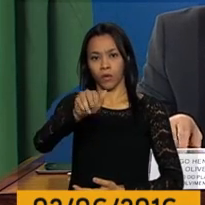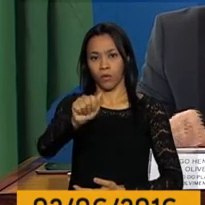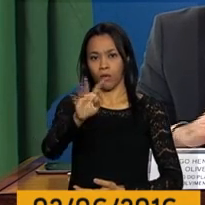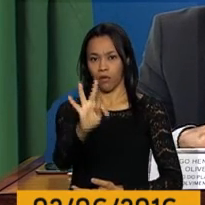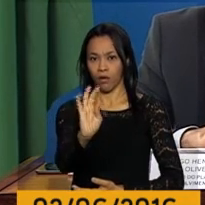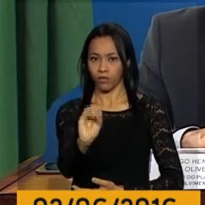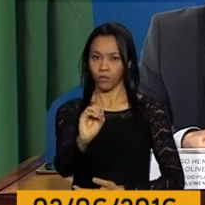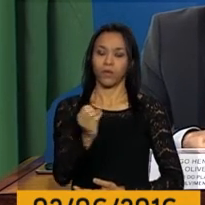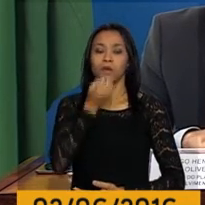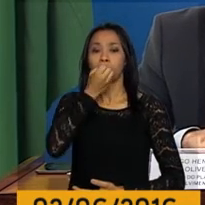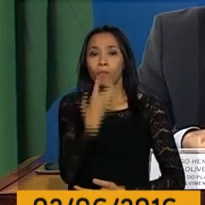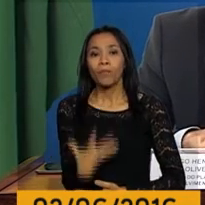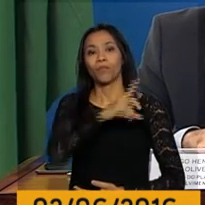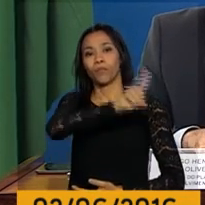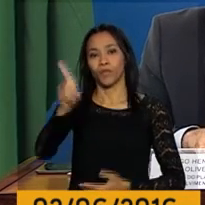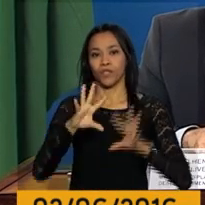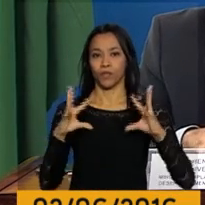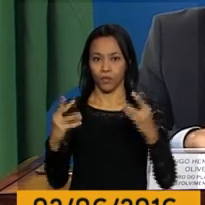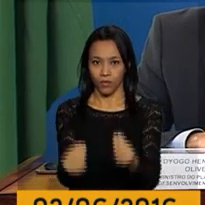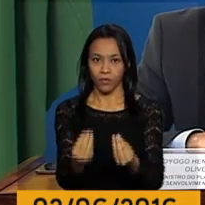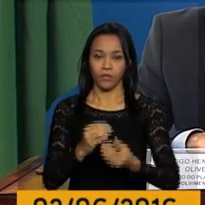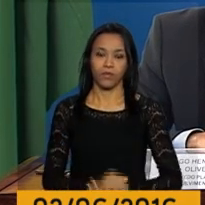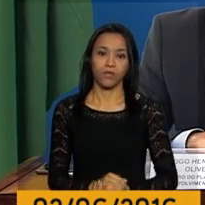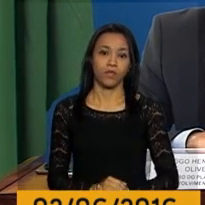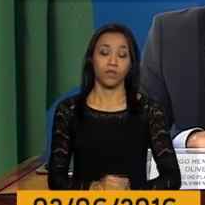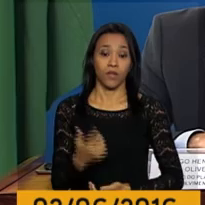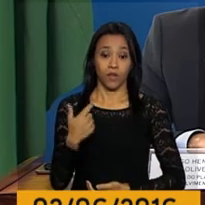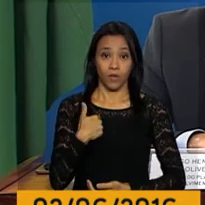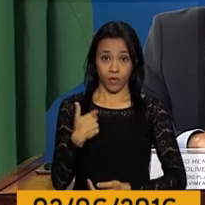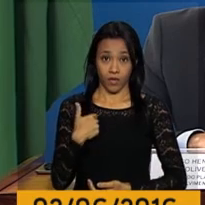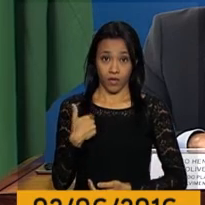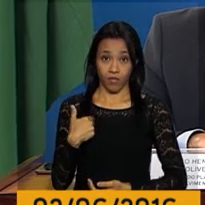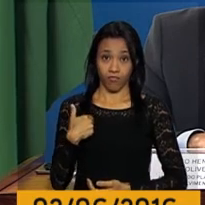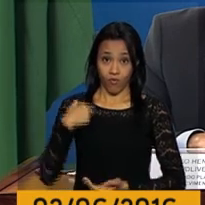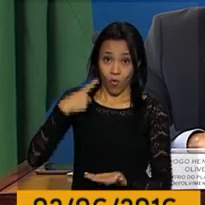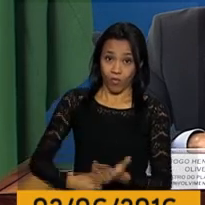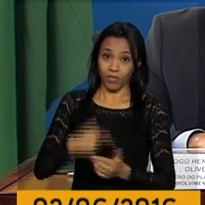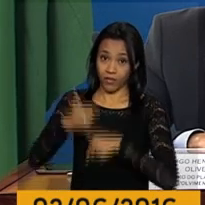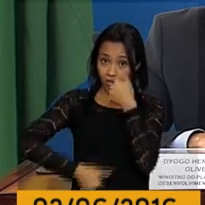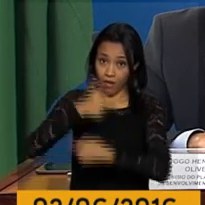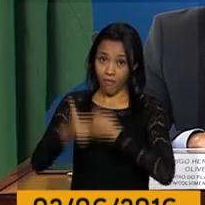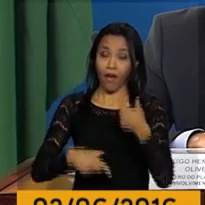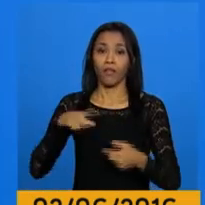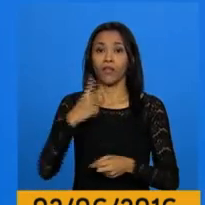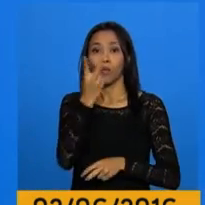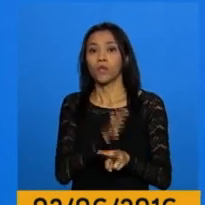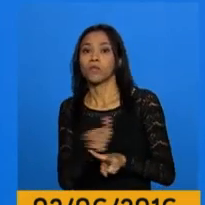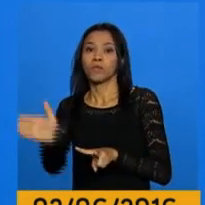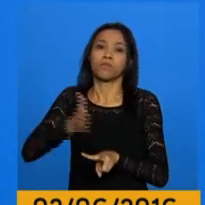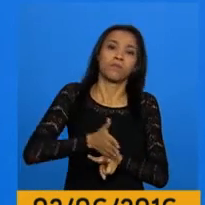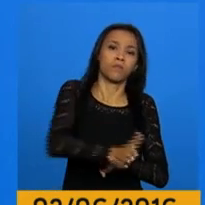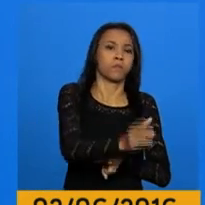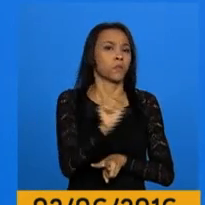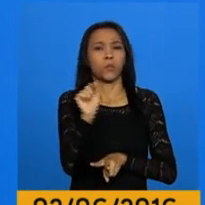Muito bom dia a todos. A tarefa que recebi do presidente Michel Temer tem duas vertentes principais.